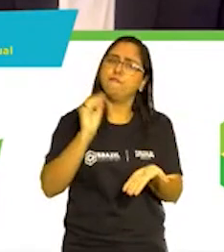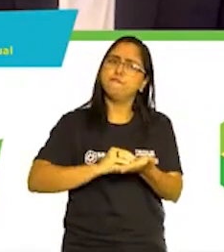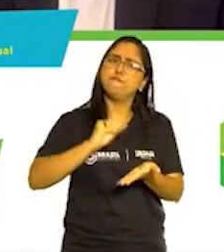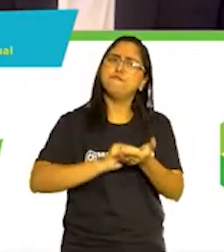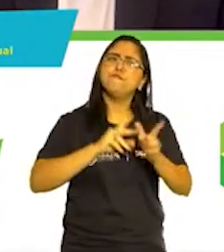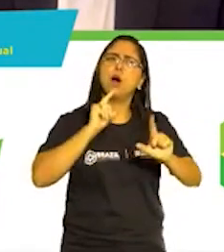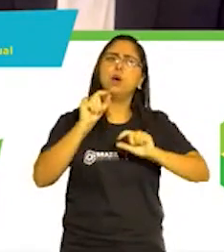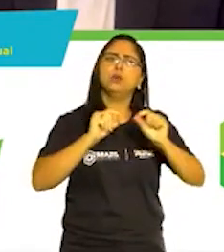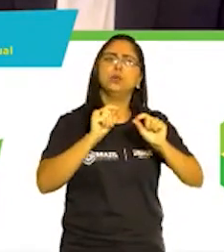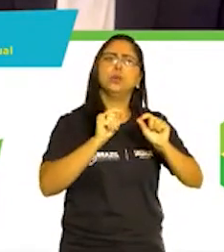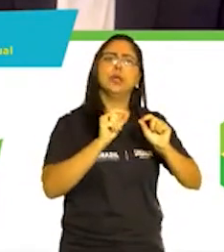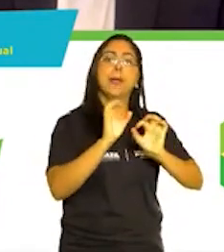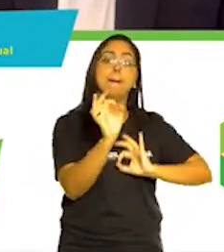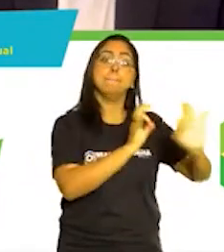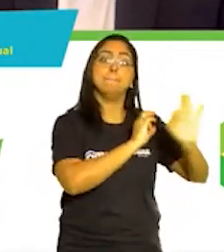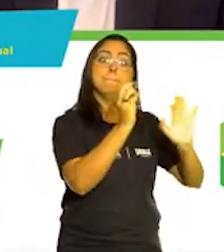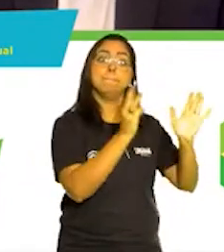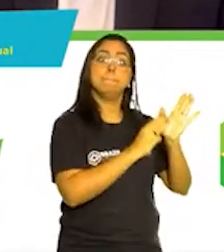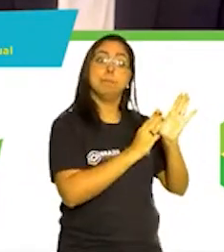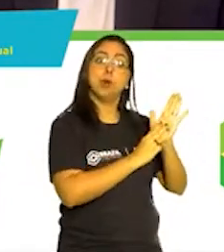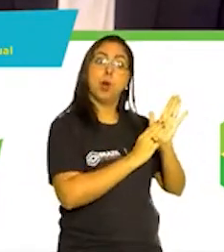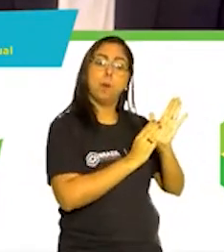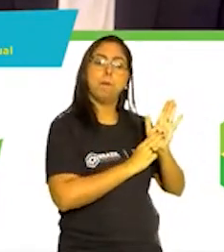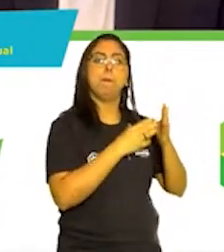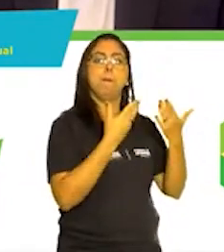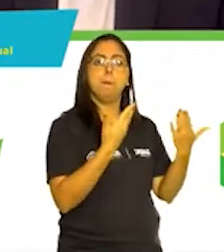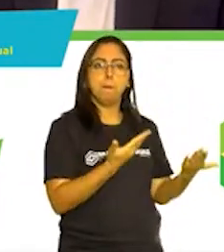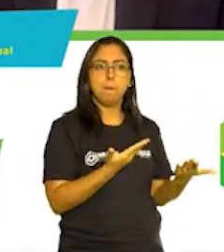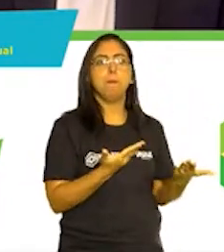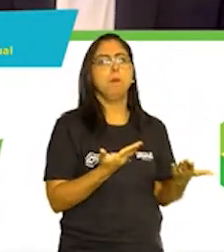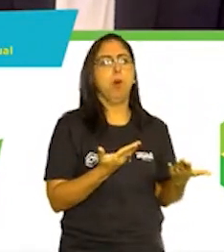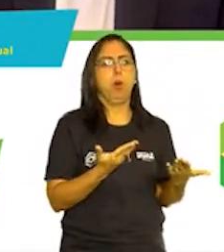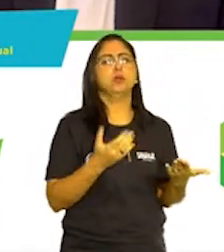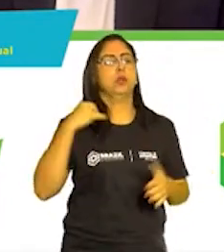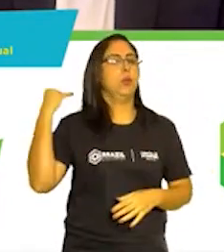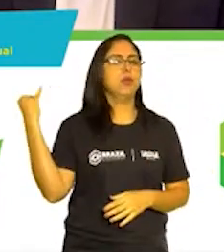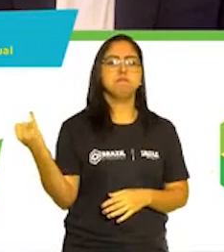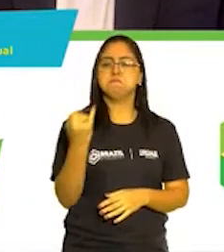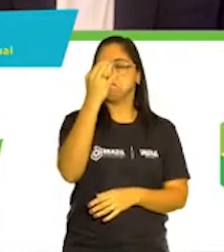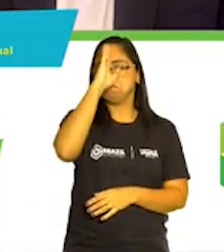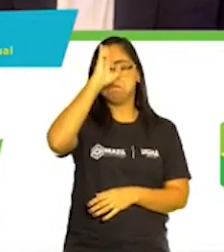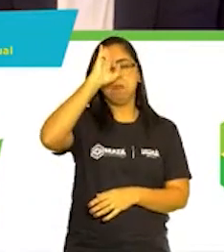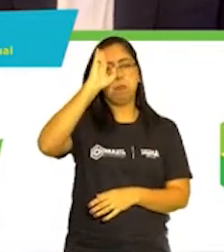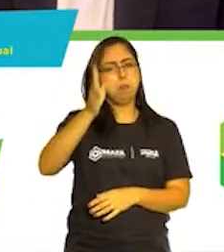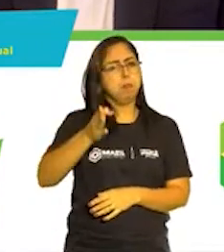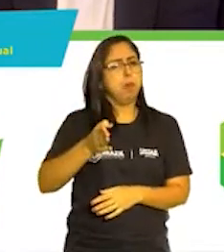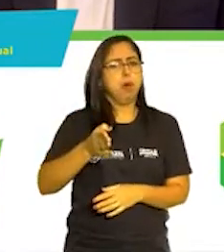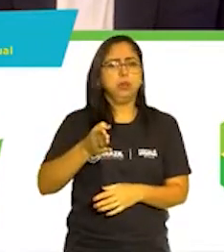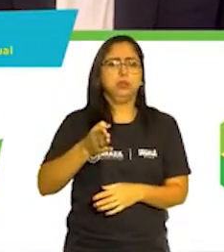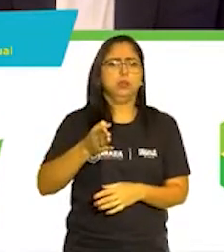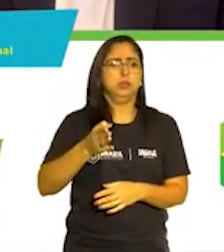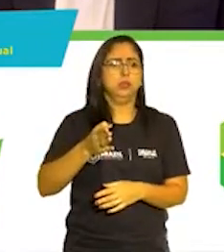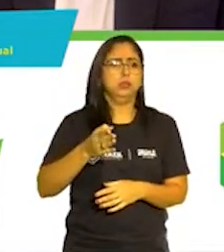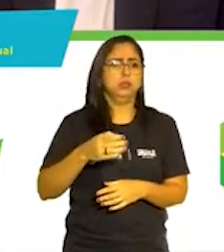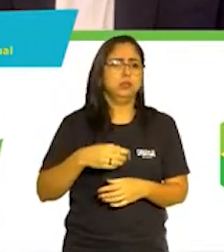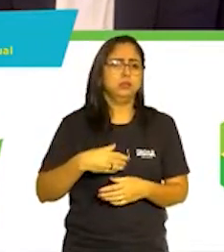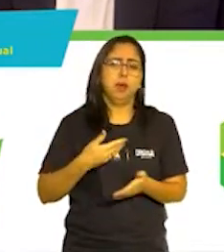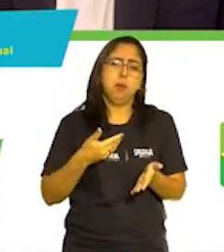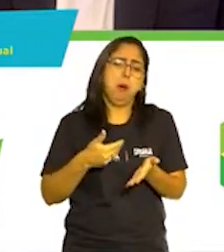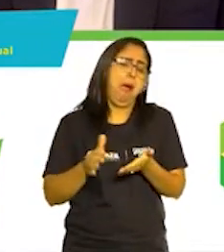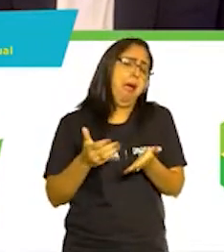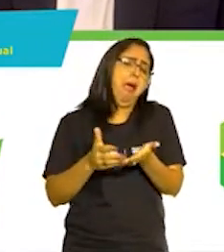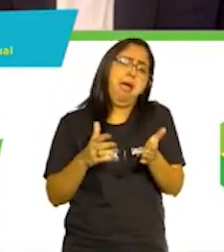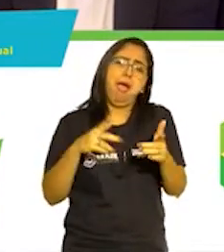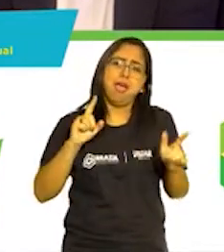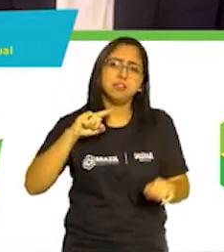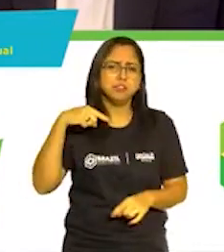faltando liderança, como a Helena colocou, né? Isso é o fundamental. O resto a gente resolve de um jeito ou